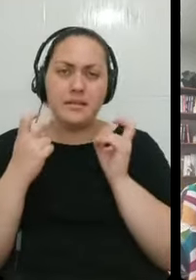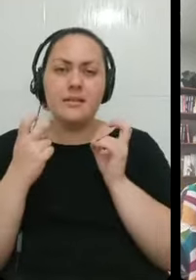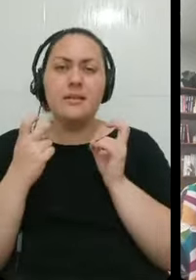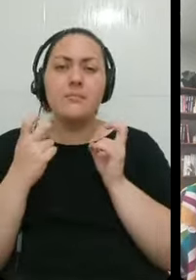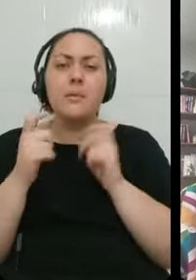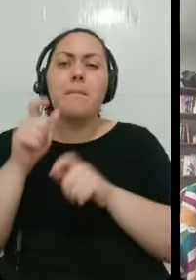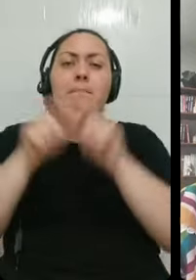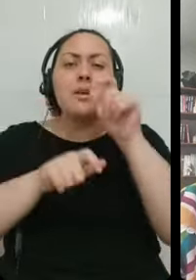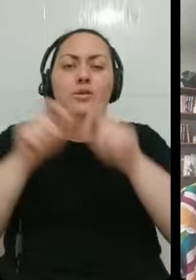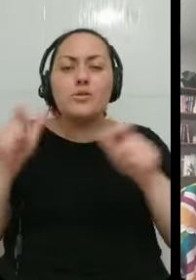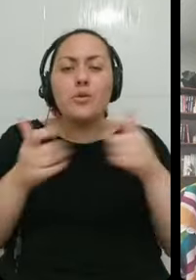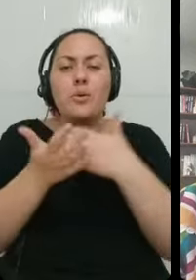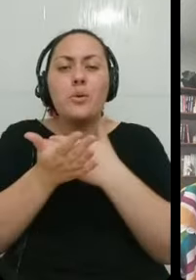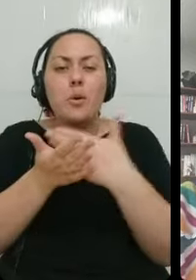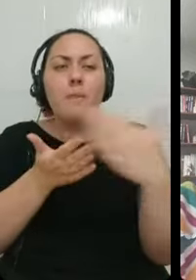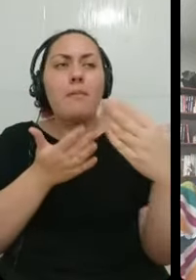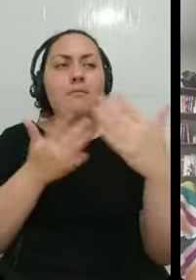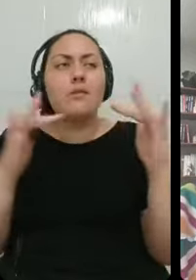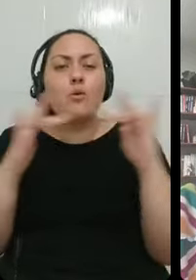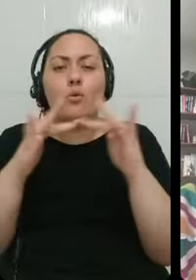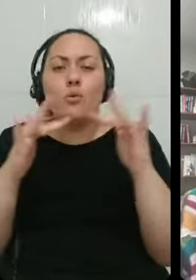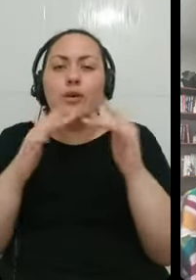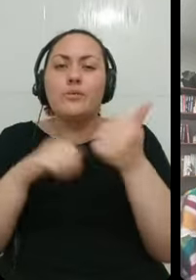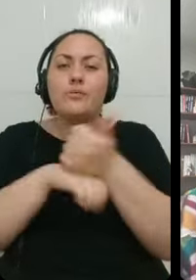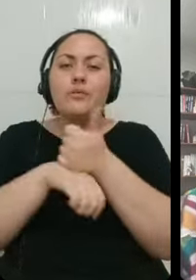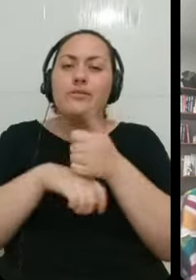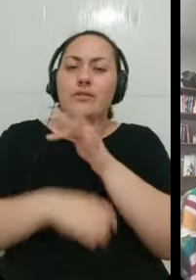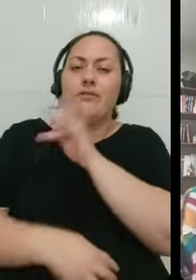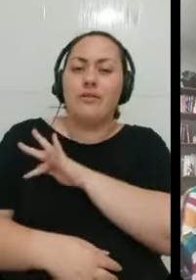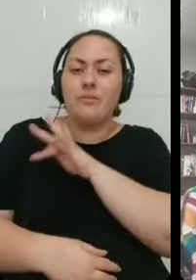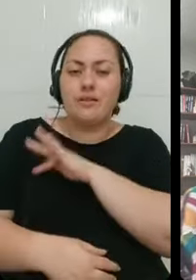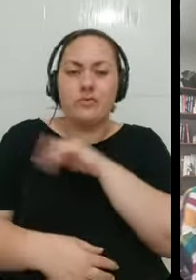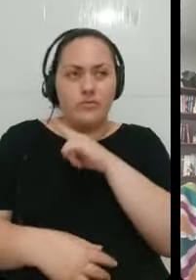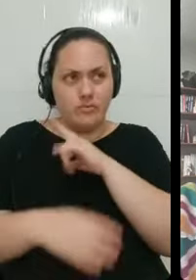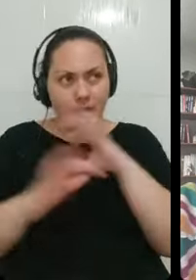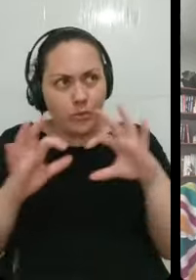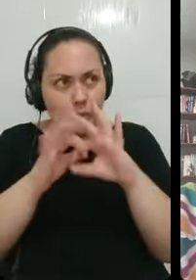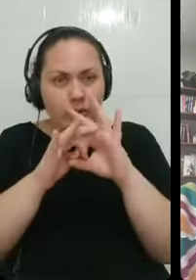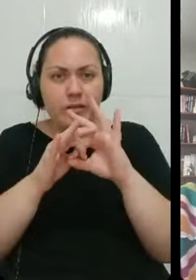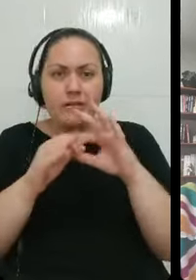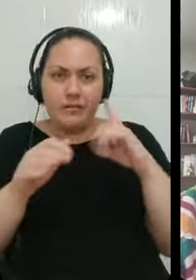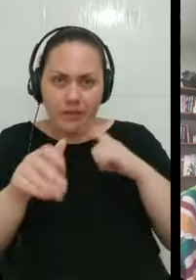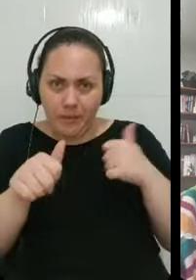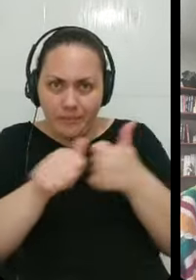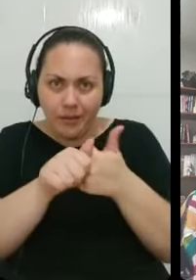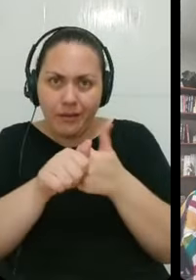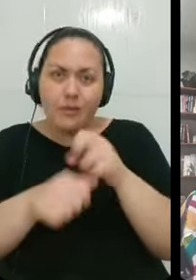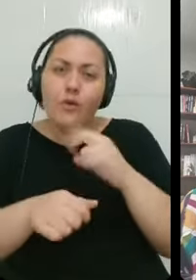farmacêutico nessas questões, assim?